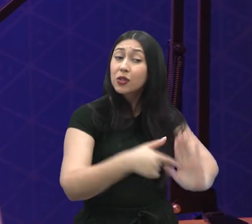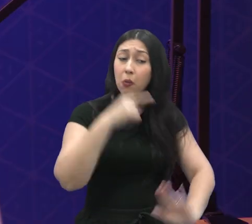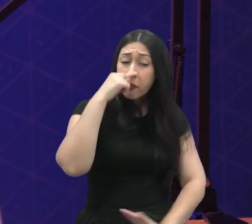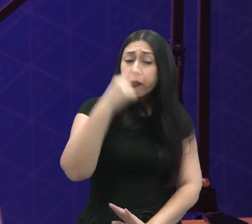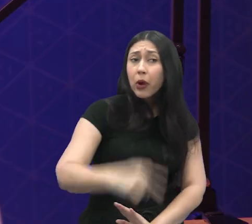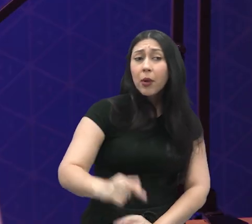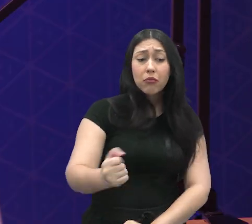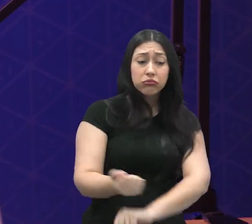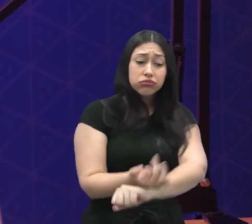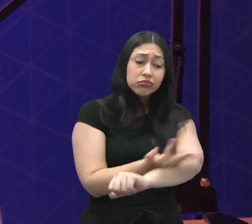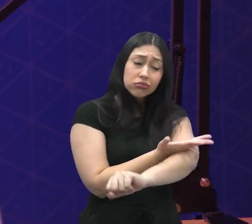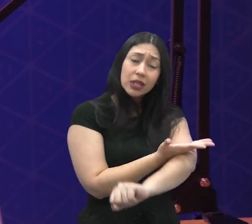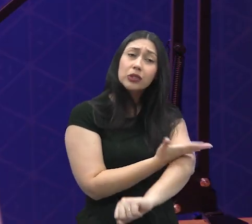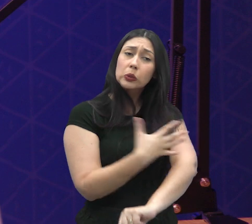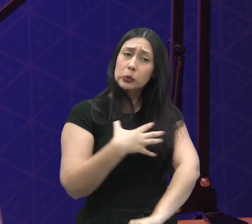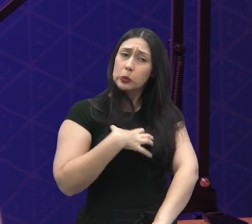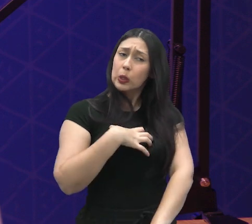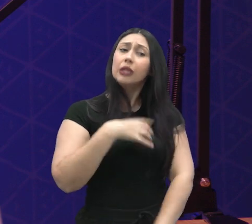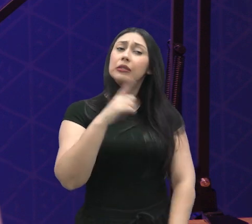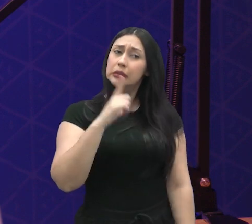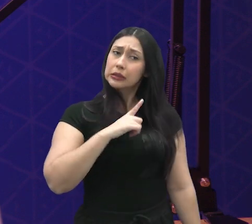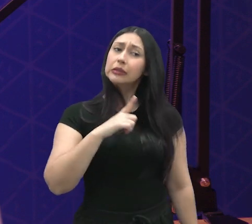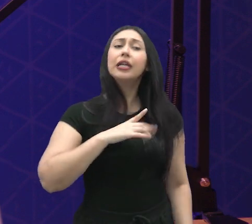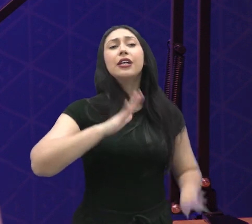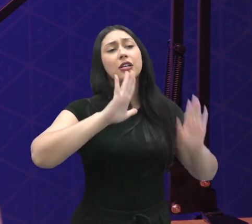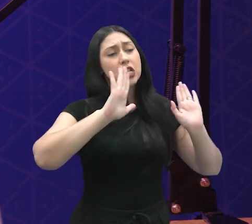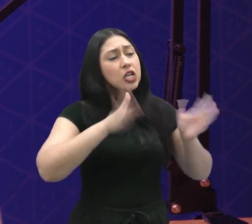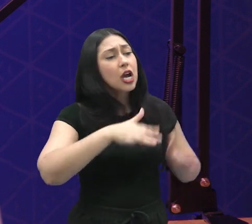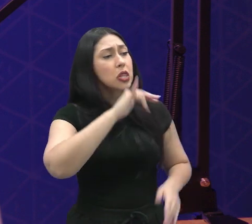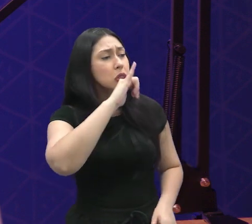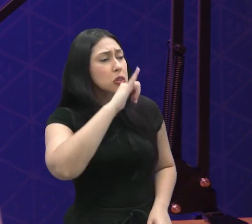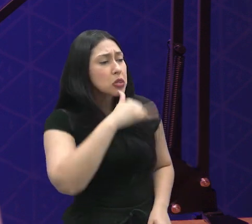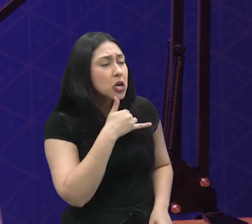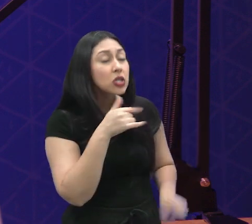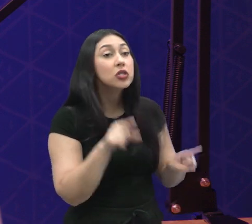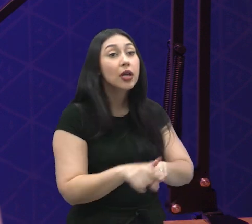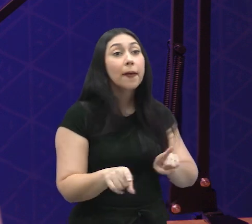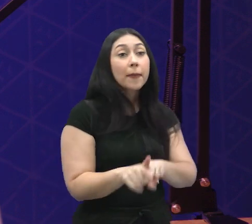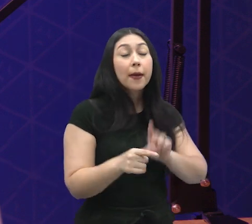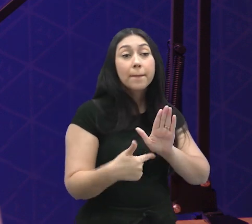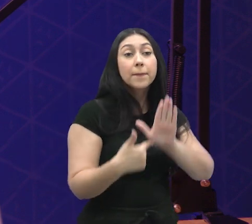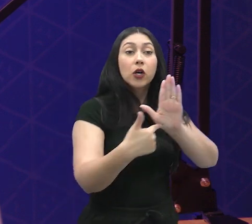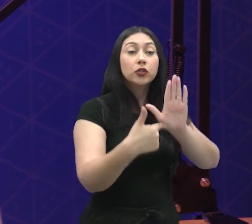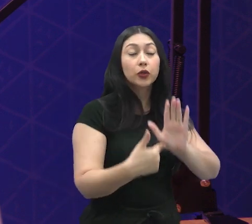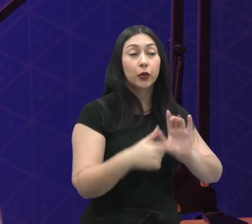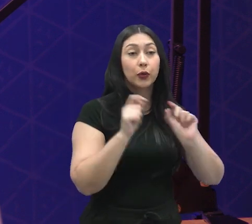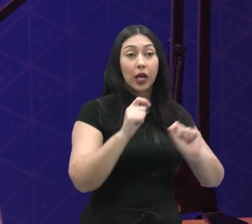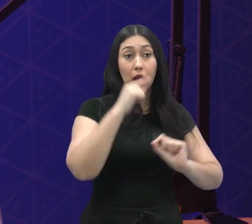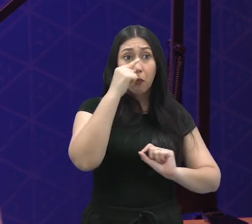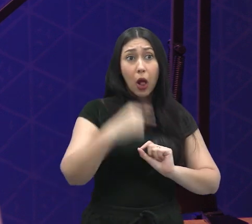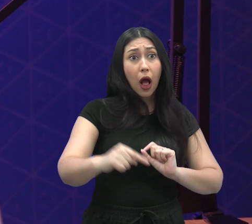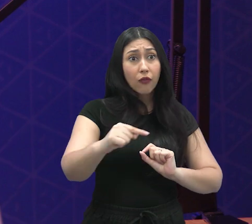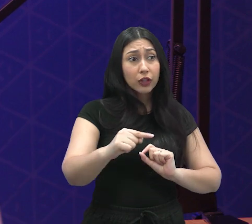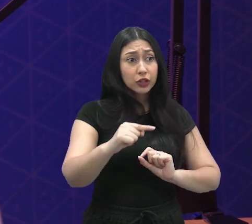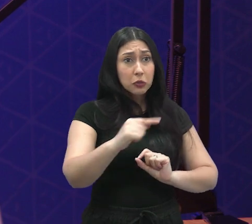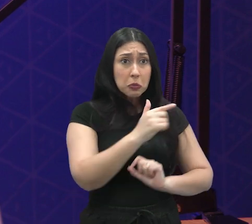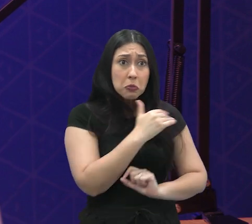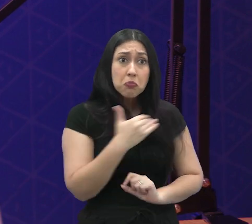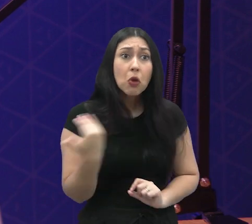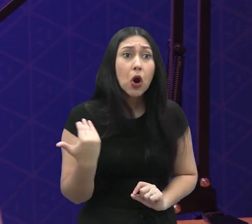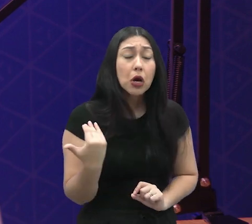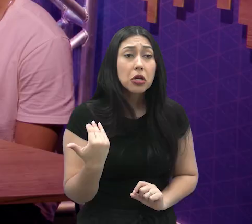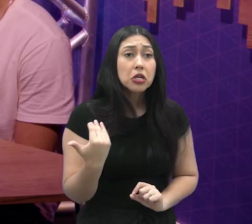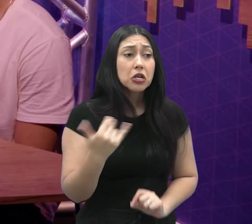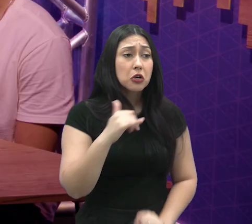os elefantes, eles têm emoções, eles ficam tristes. Já foi registrado, por exemplo, que se um elefante ele perde alguém